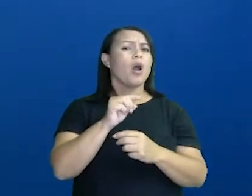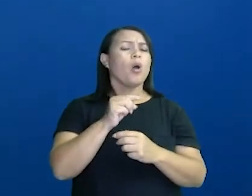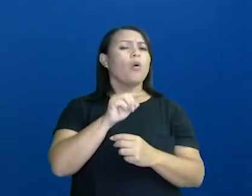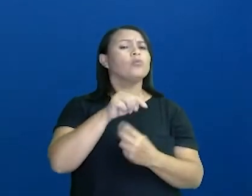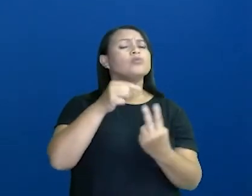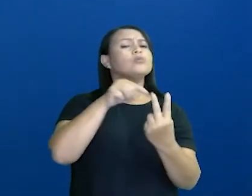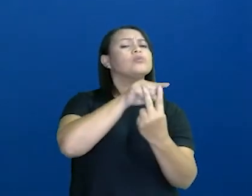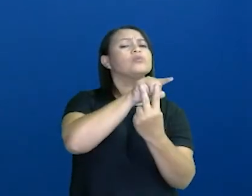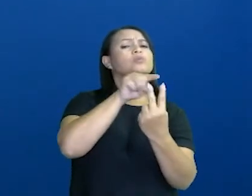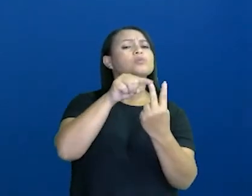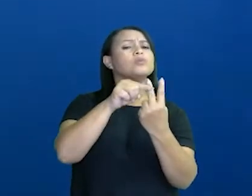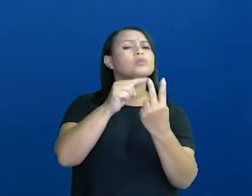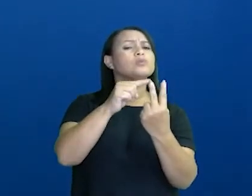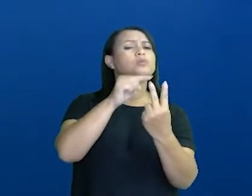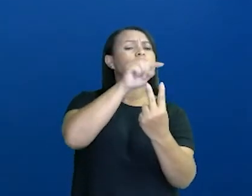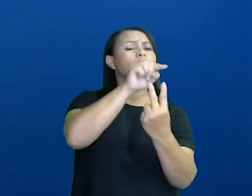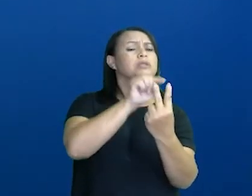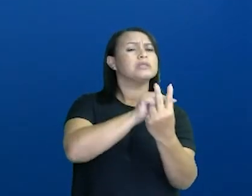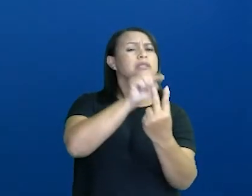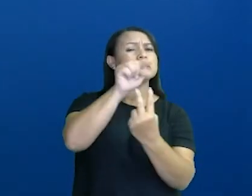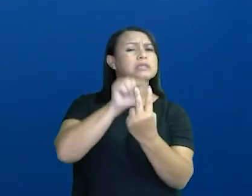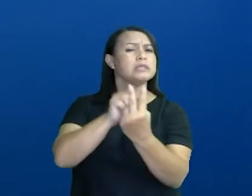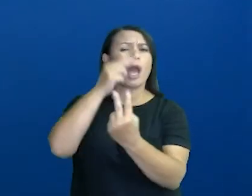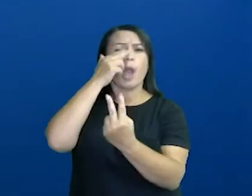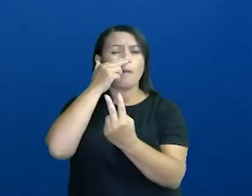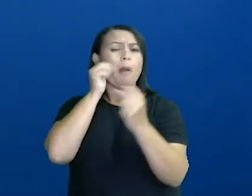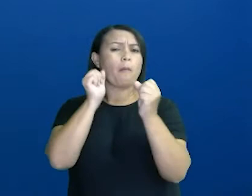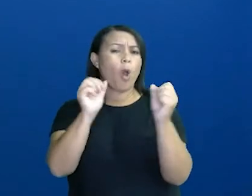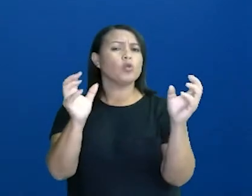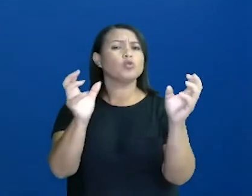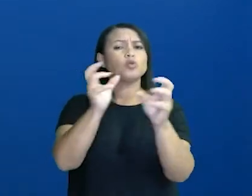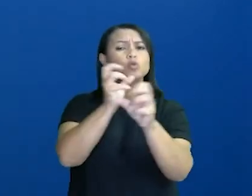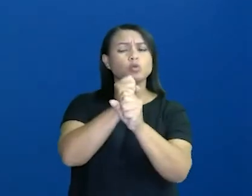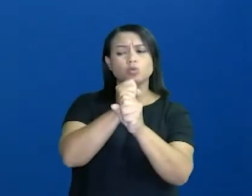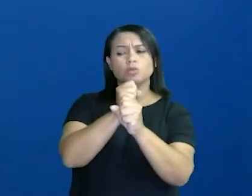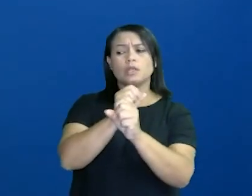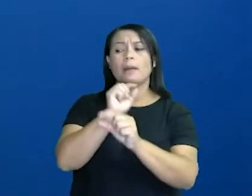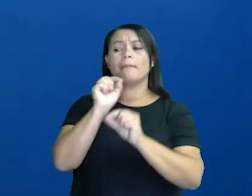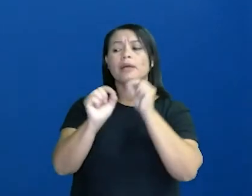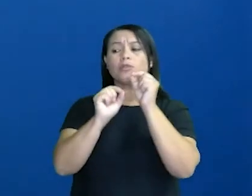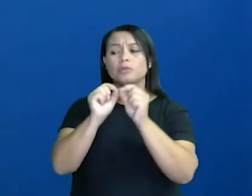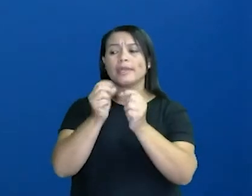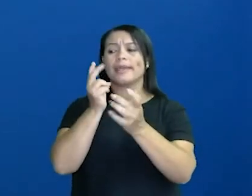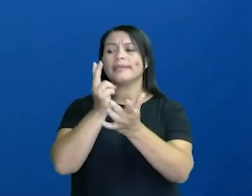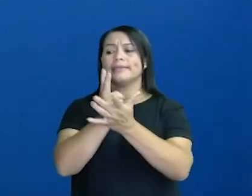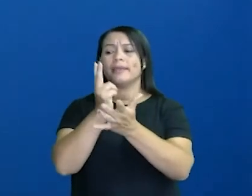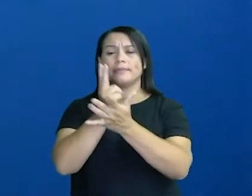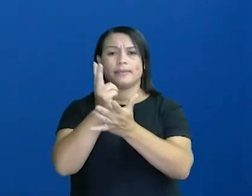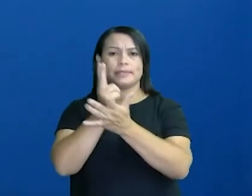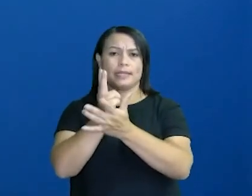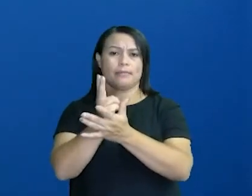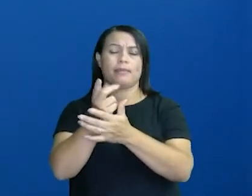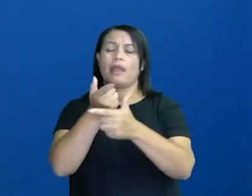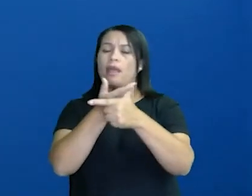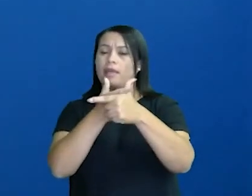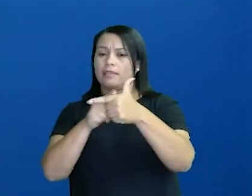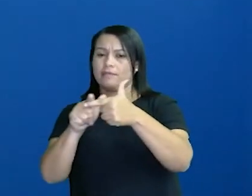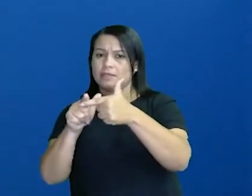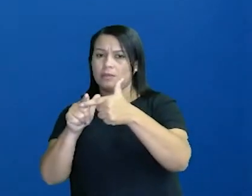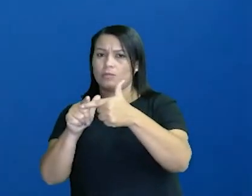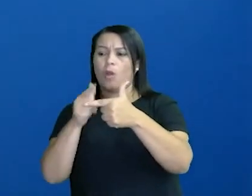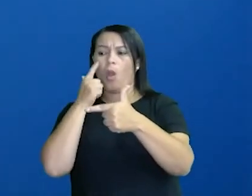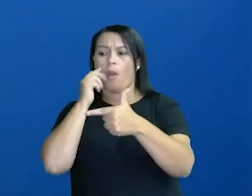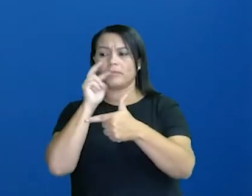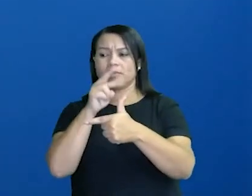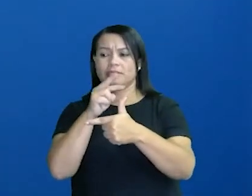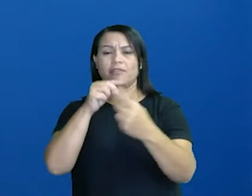iguais seleção iguais eu posso juntar tá certo mas tem que prevalecer o sinal de que da divisão Tá